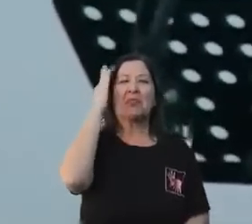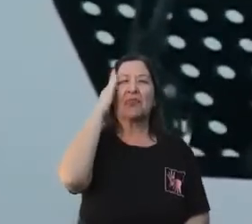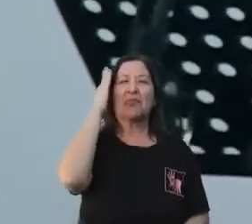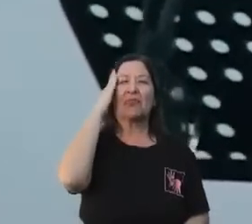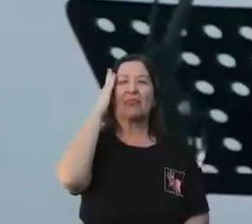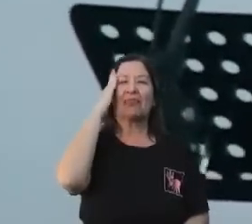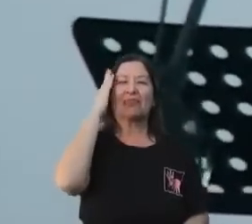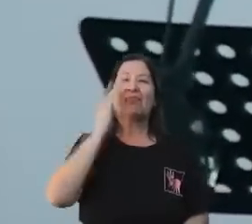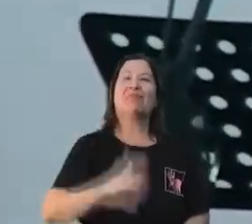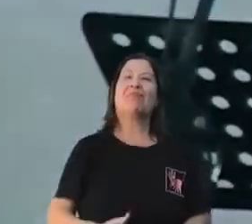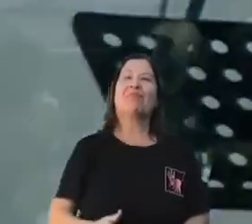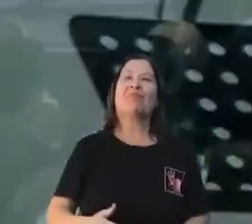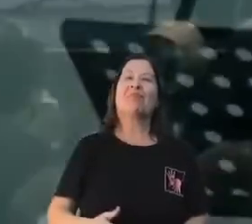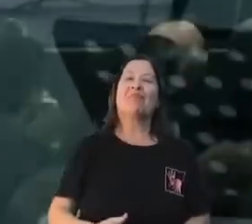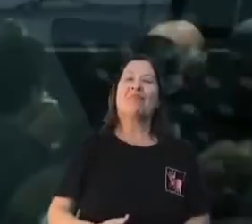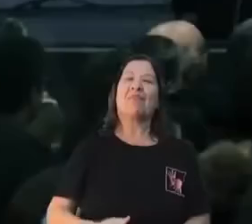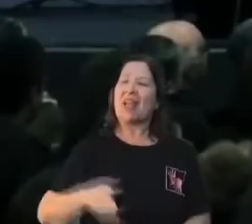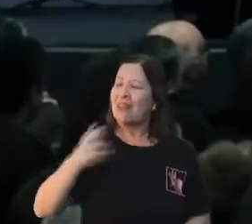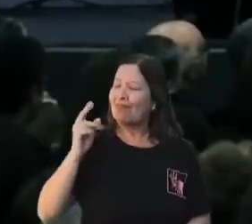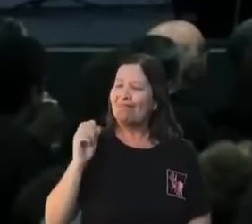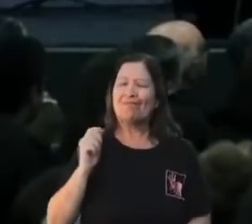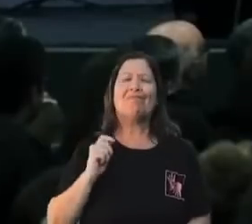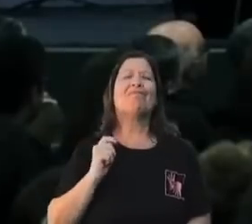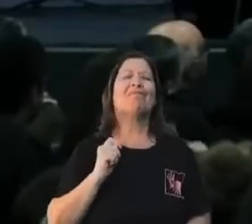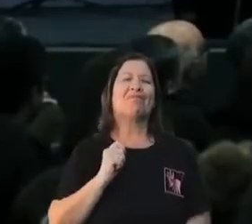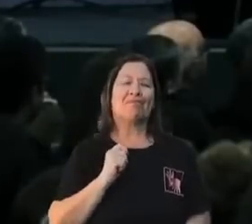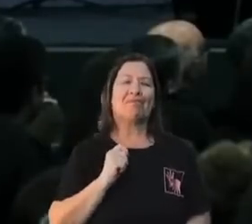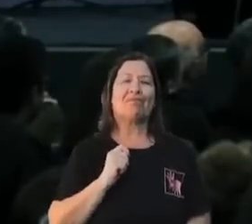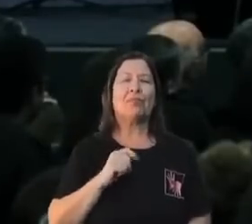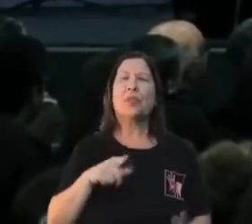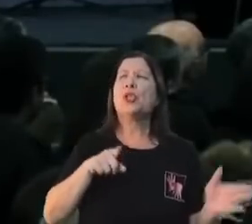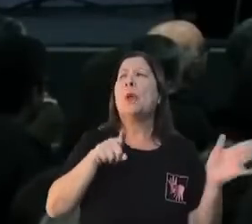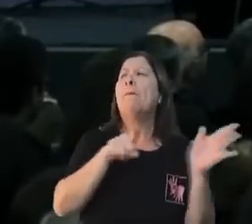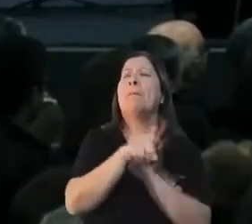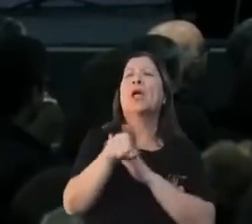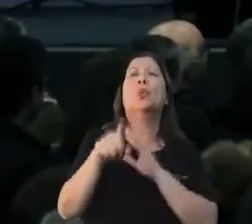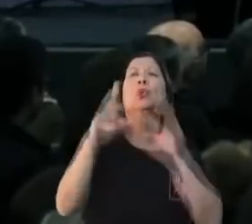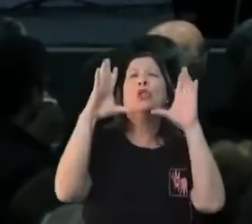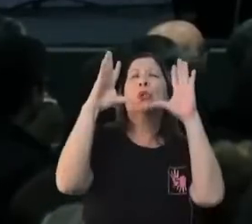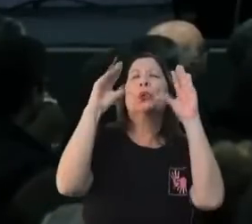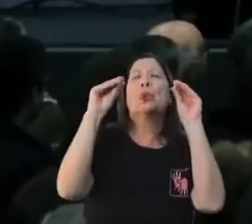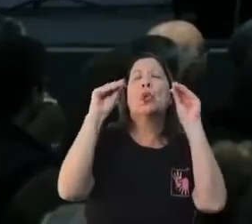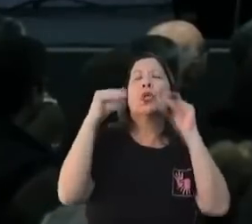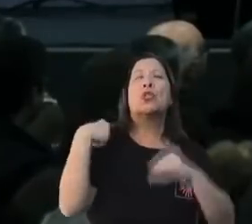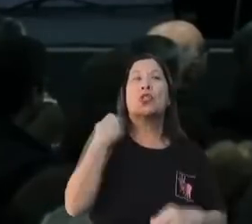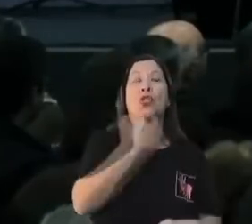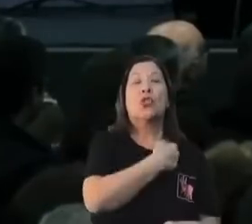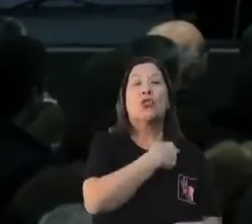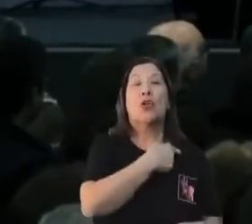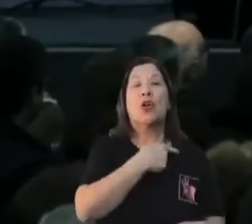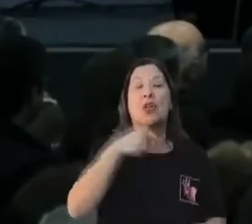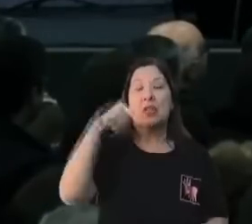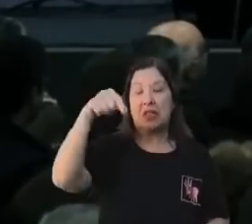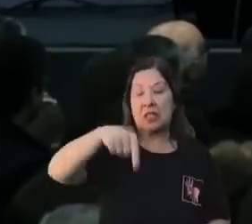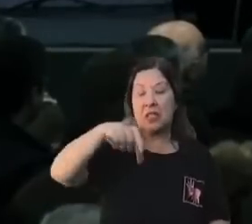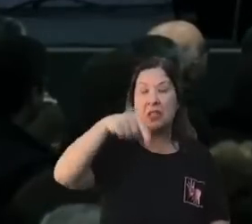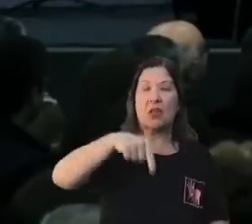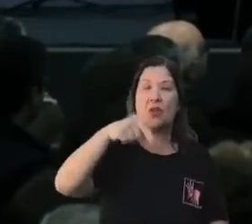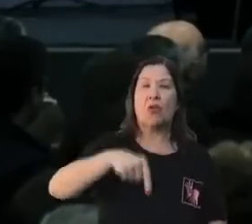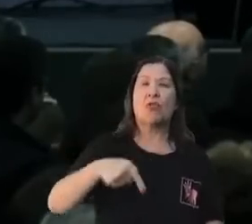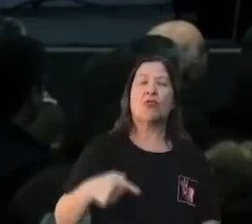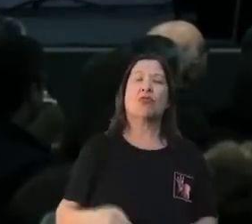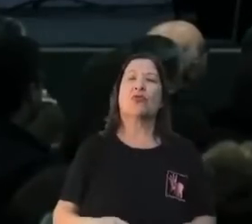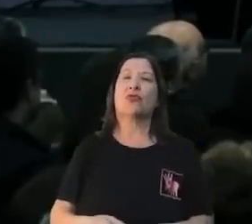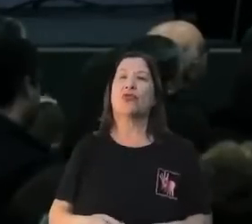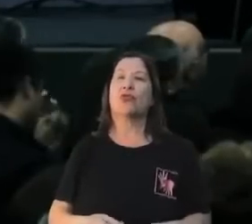mundo. A grande pergunta nesta noite, irmãos, é o que é que você e eu estamos fazendo hoje que vai impactar as